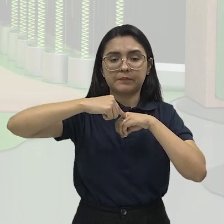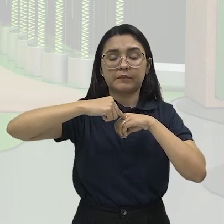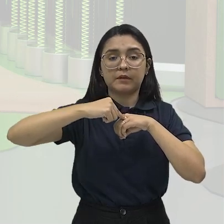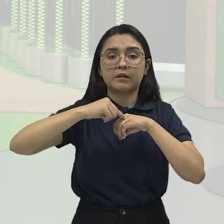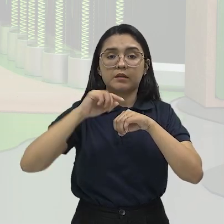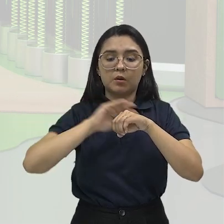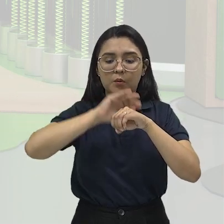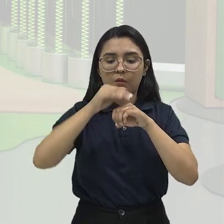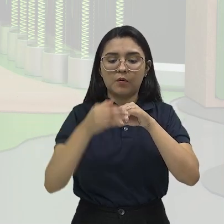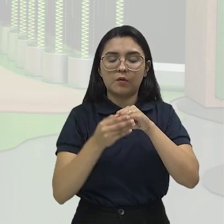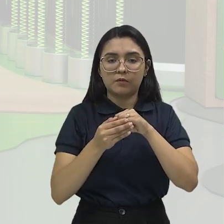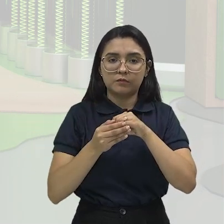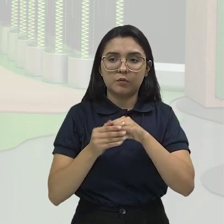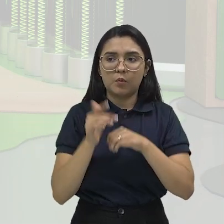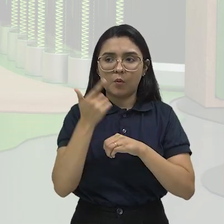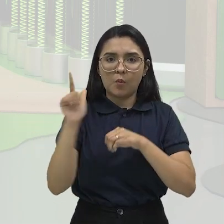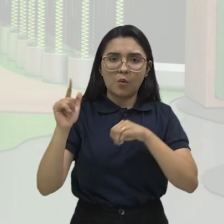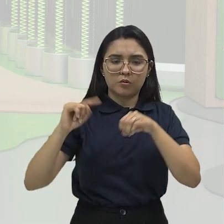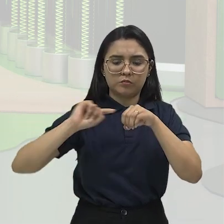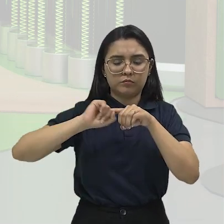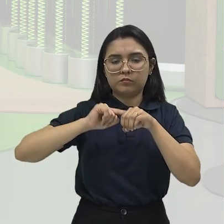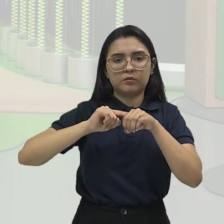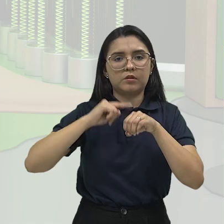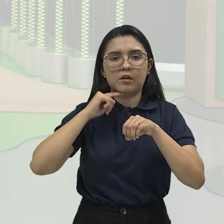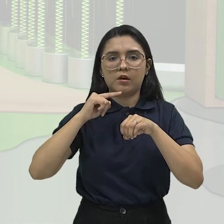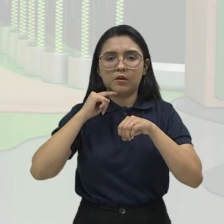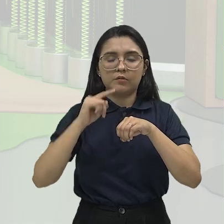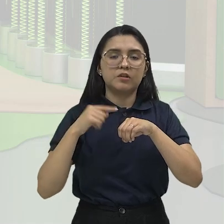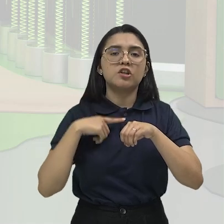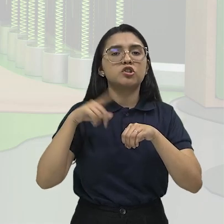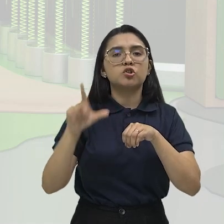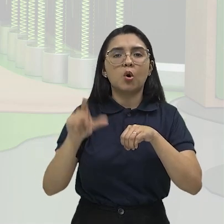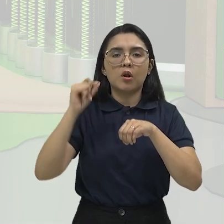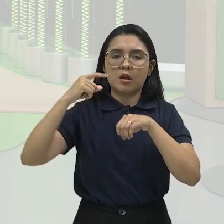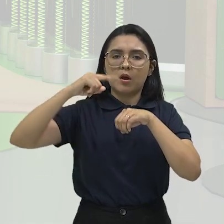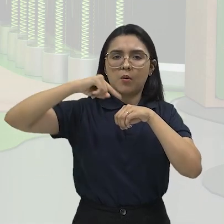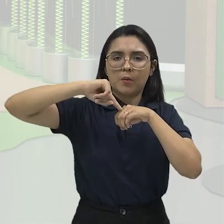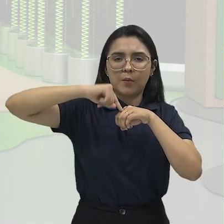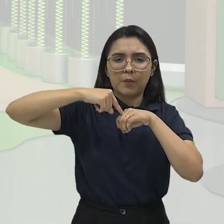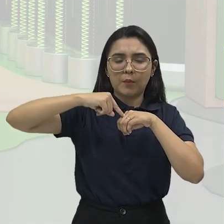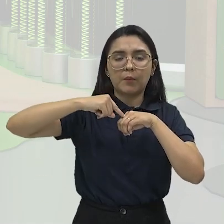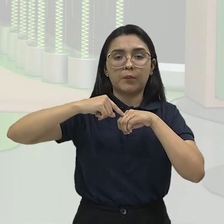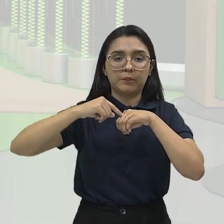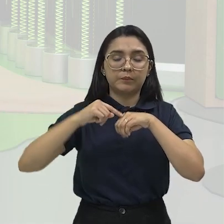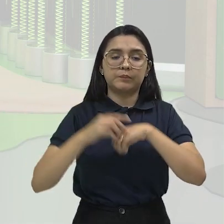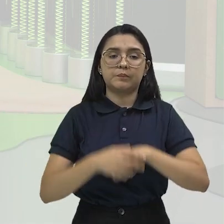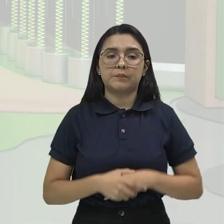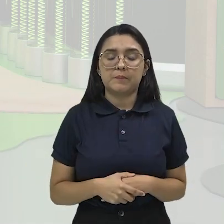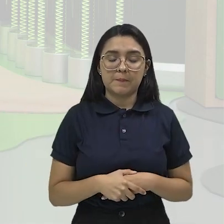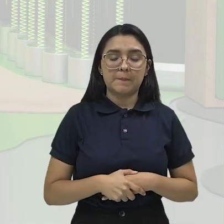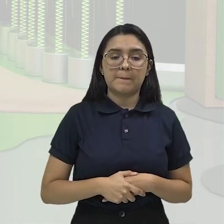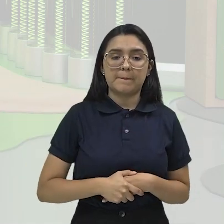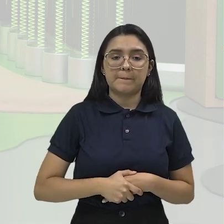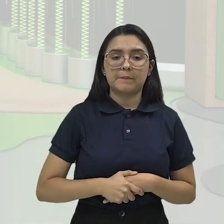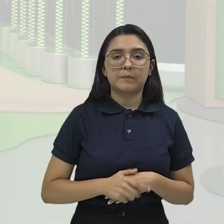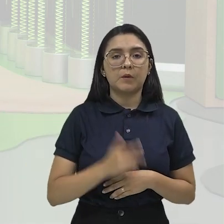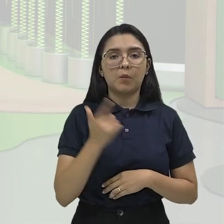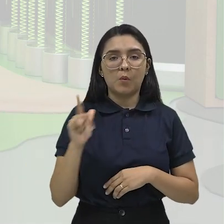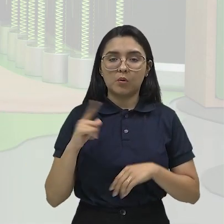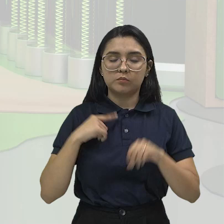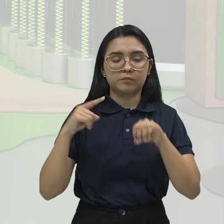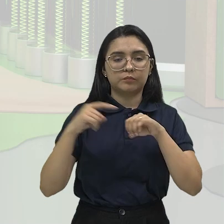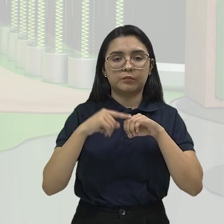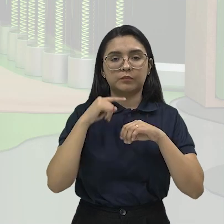outro espermatozoide, tá? Então ele selecionou ali o espermatozoide ideal e depois ele bloqueia para que nenhum